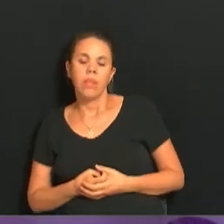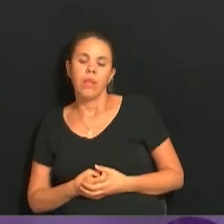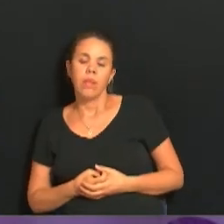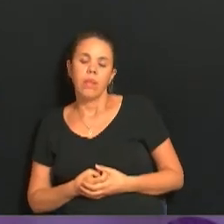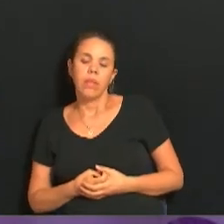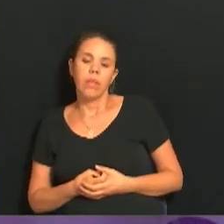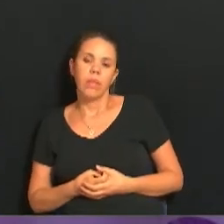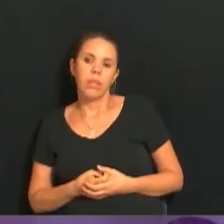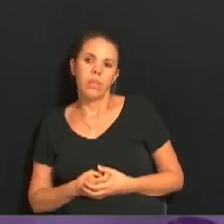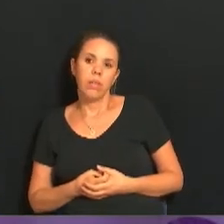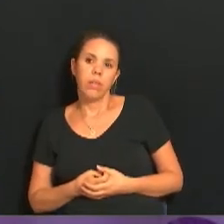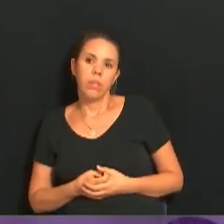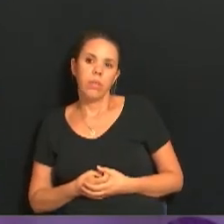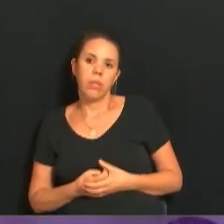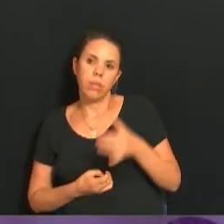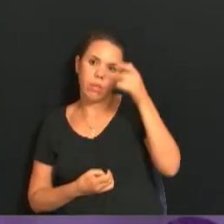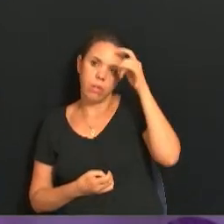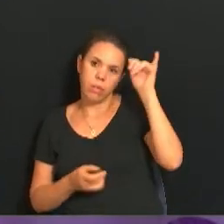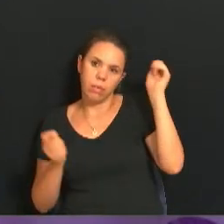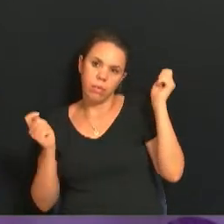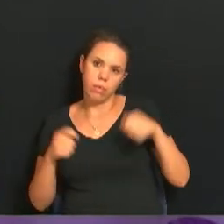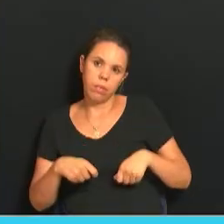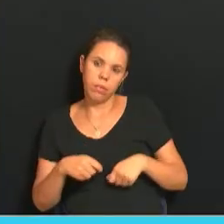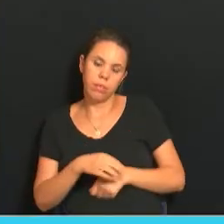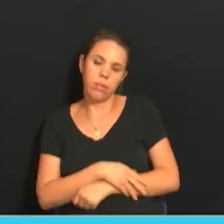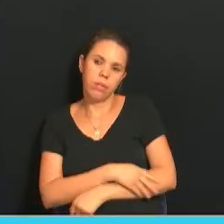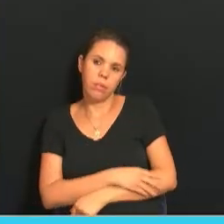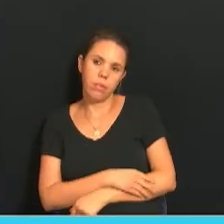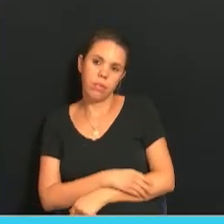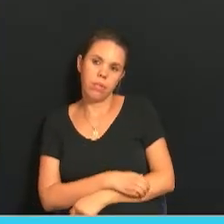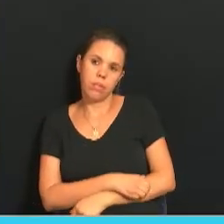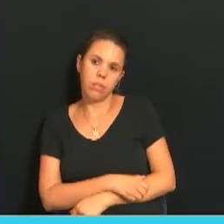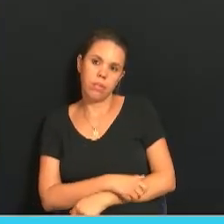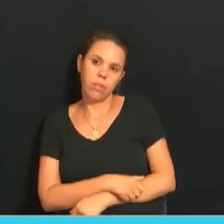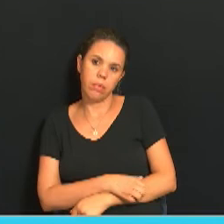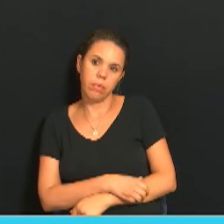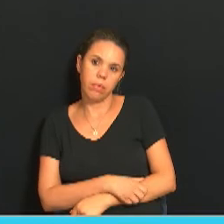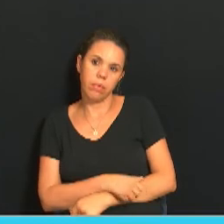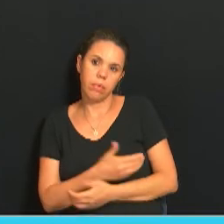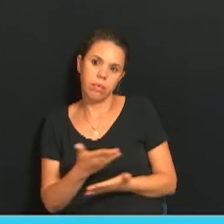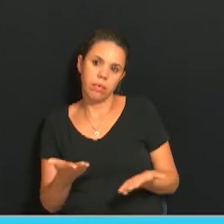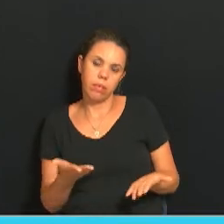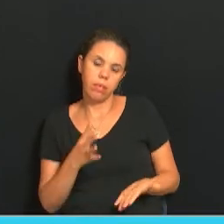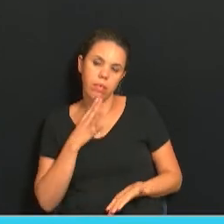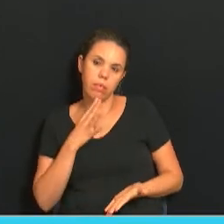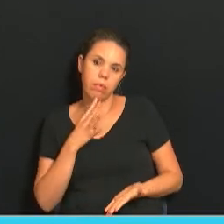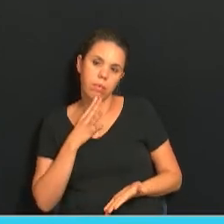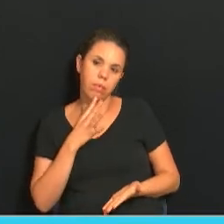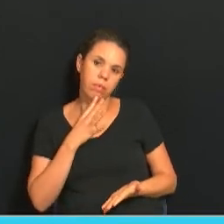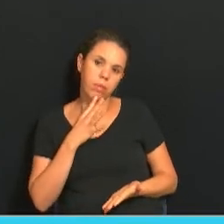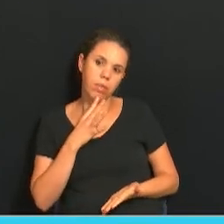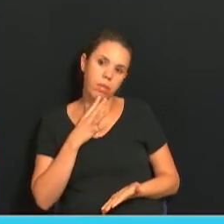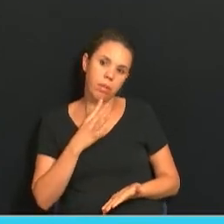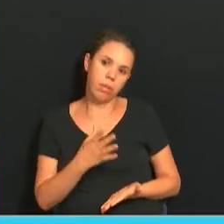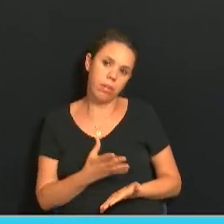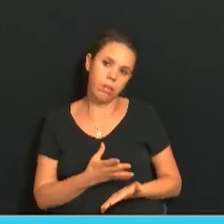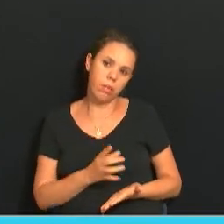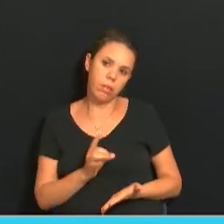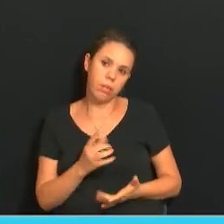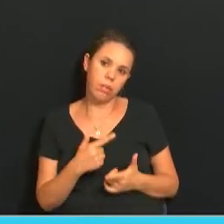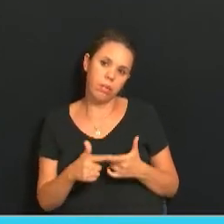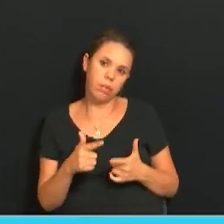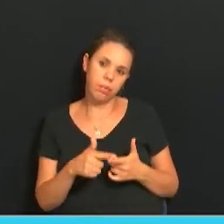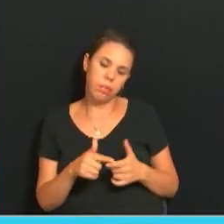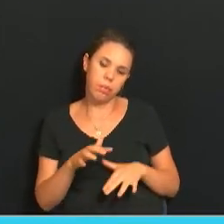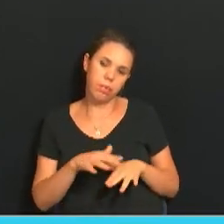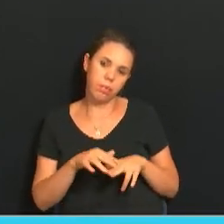É possível prevenir o câncer no seguinte sentido, em que a gente conhece fatores causais,